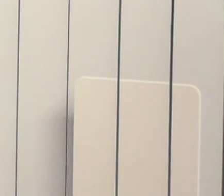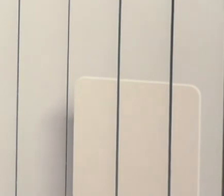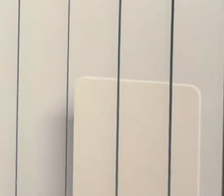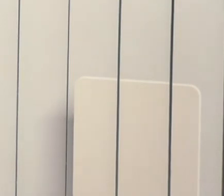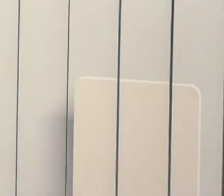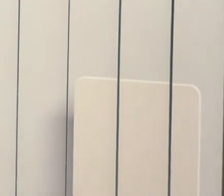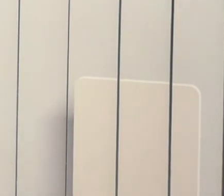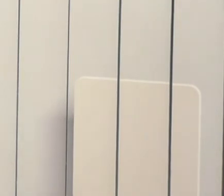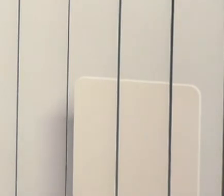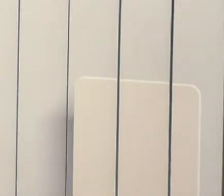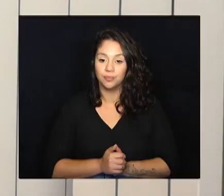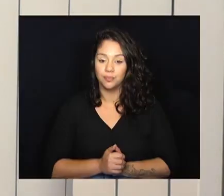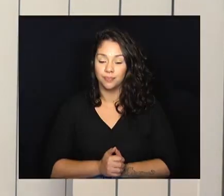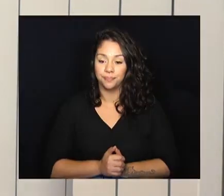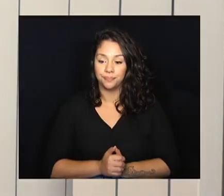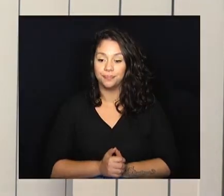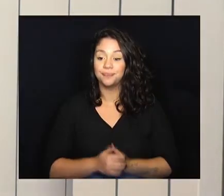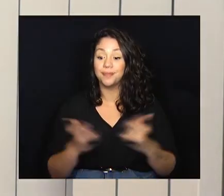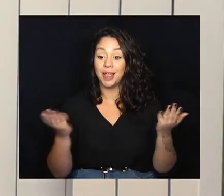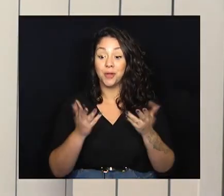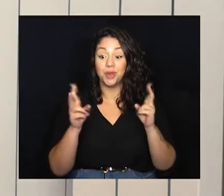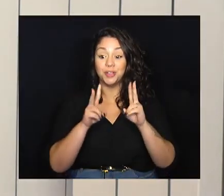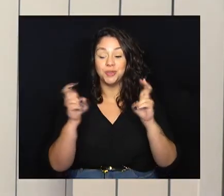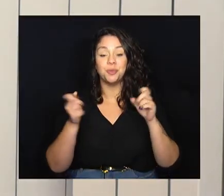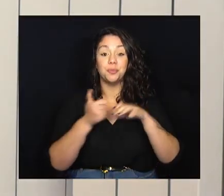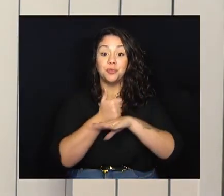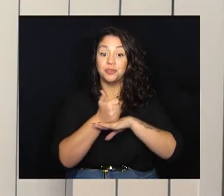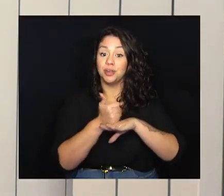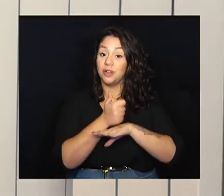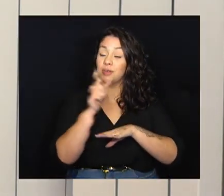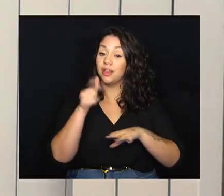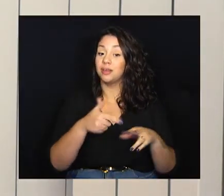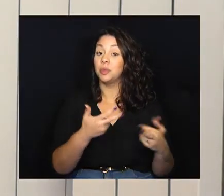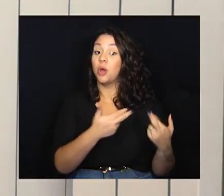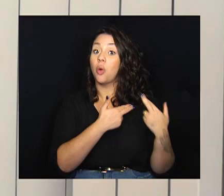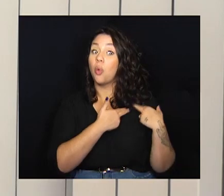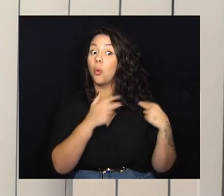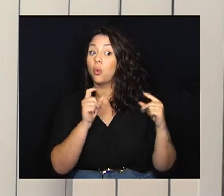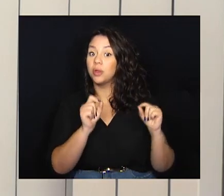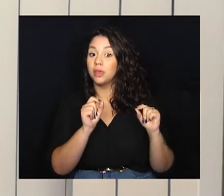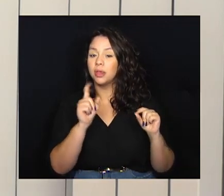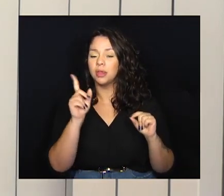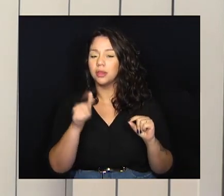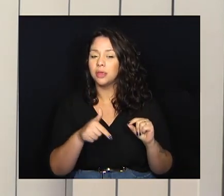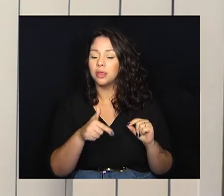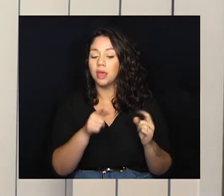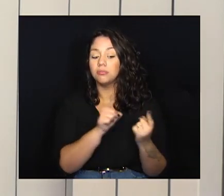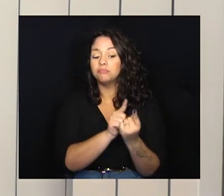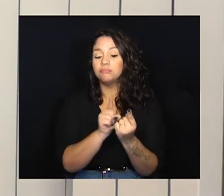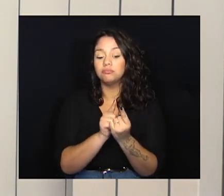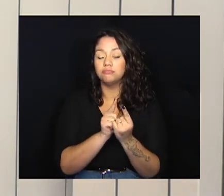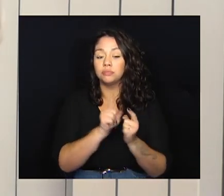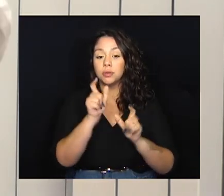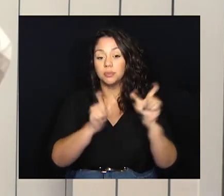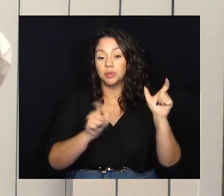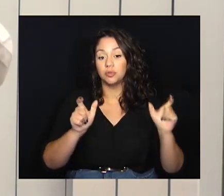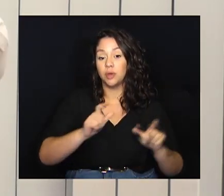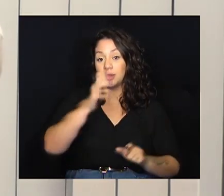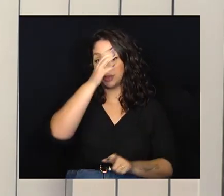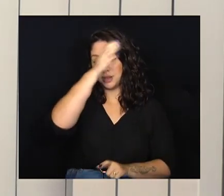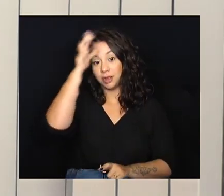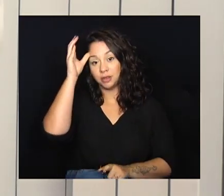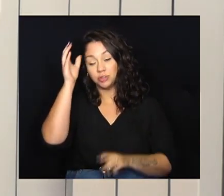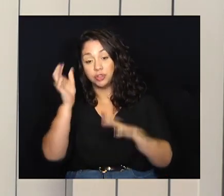hora de falar sobre o profissional que é responsável por prestar atendimento aos clientes de